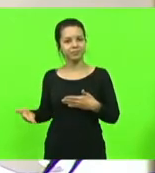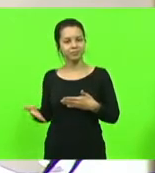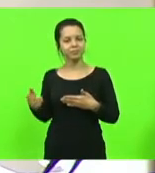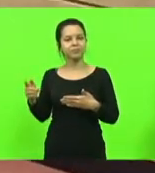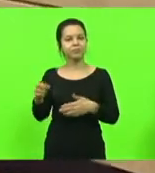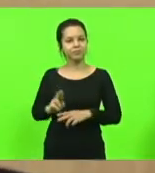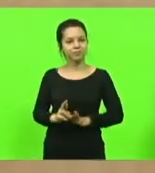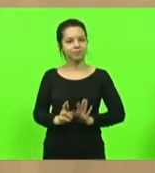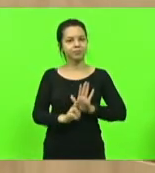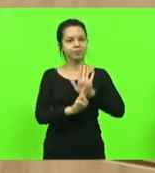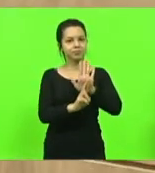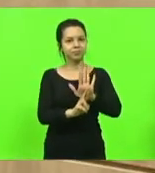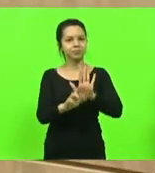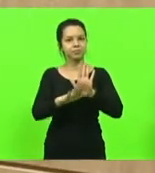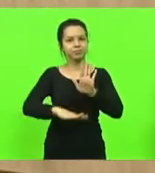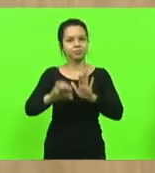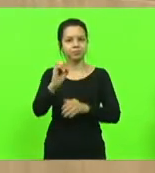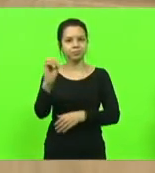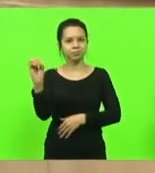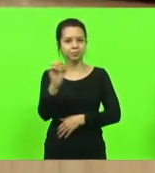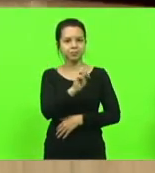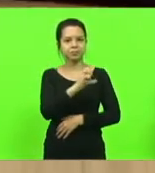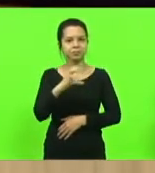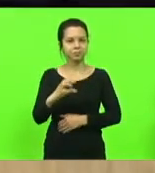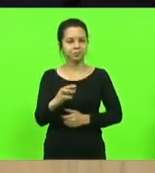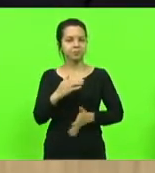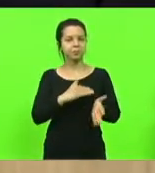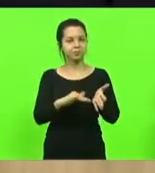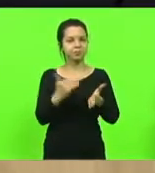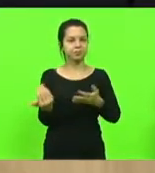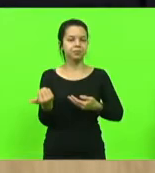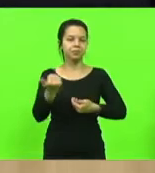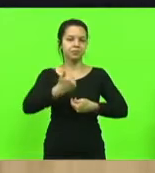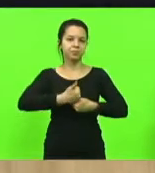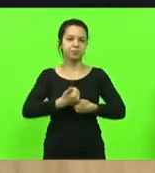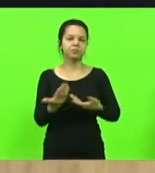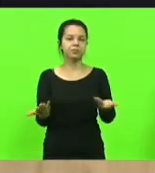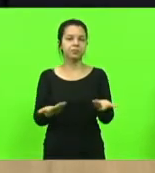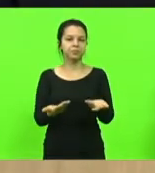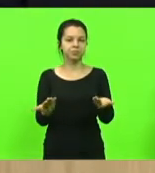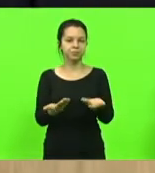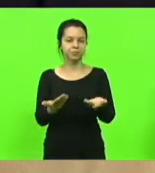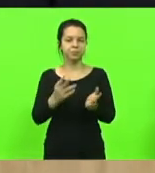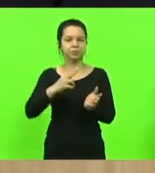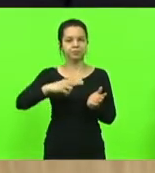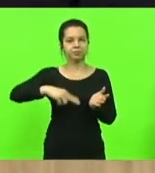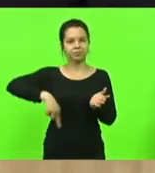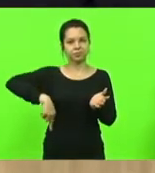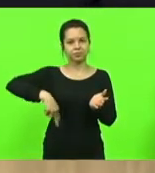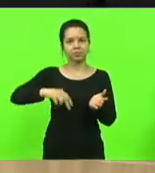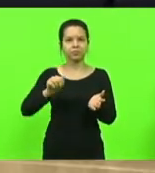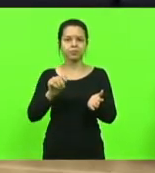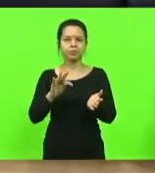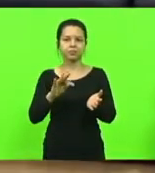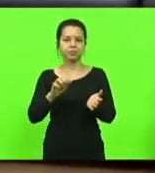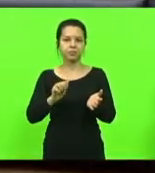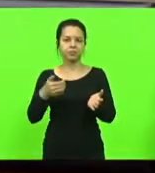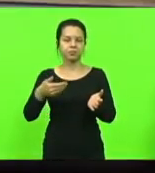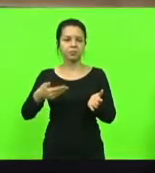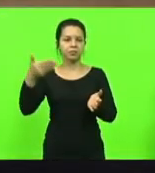representa o Oeste de Santa Catarina, secretária ad hoc, nesse momento, para que faça a leitura da ata da sessão